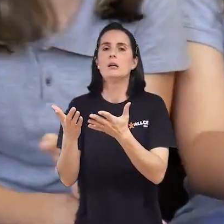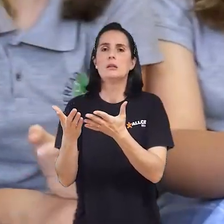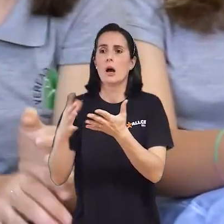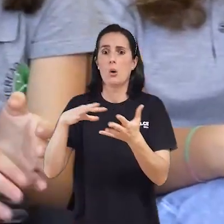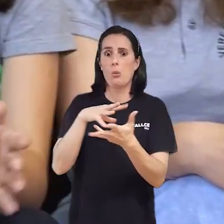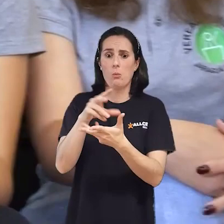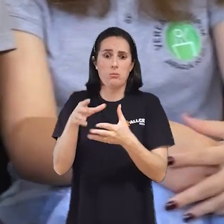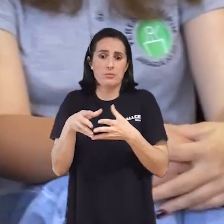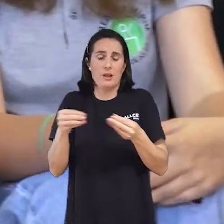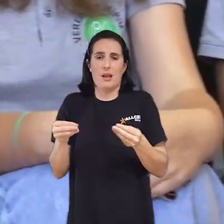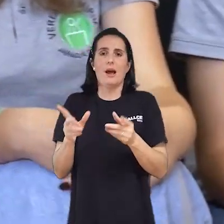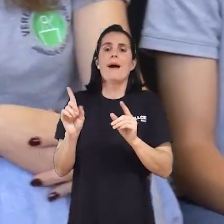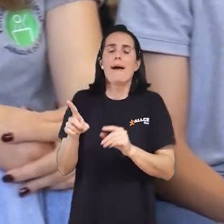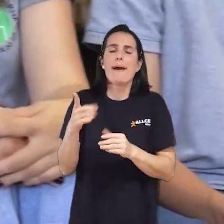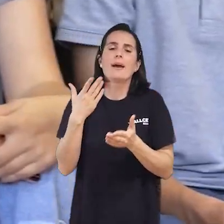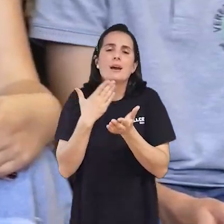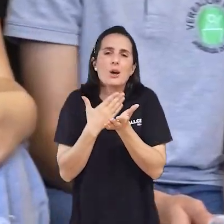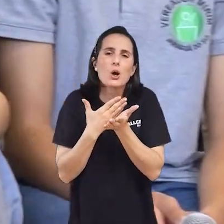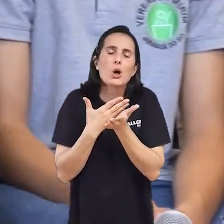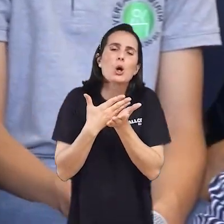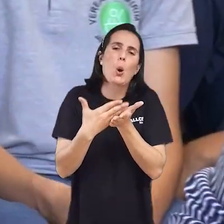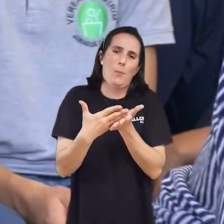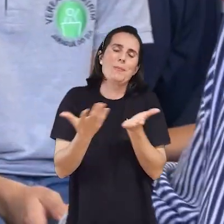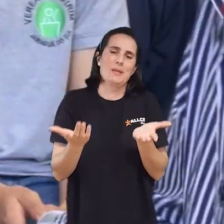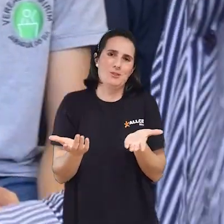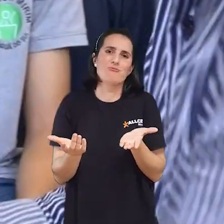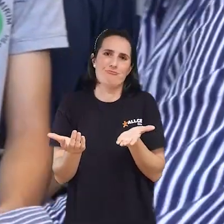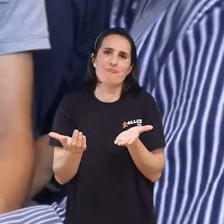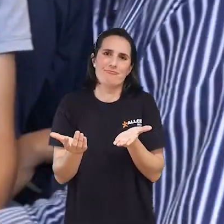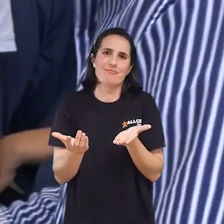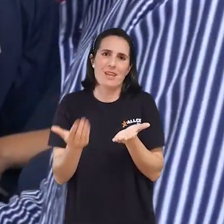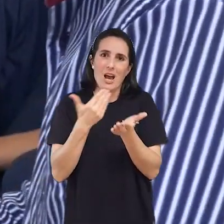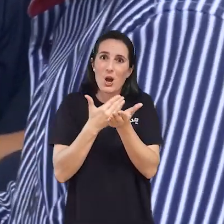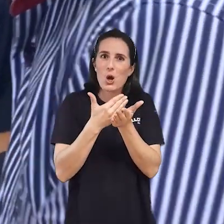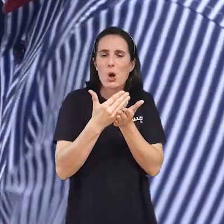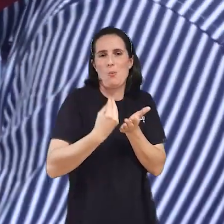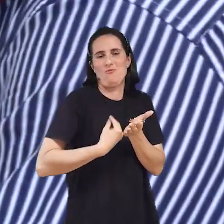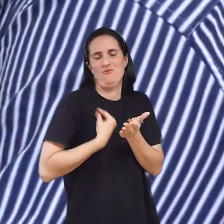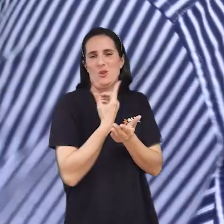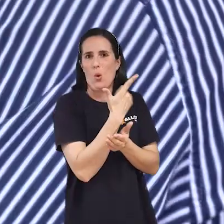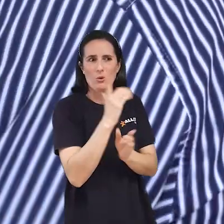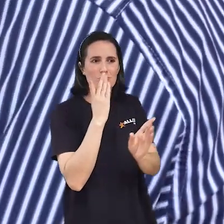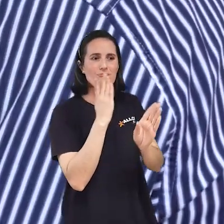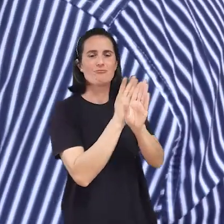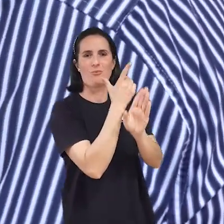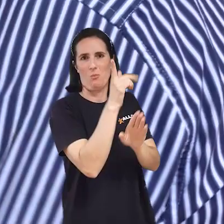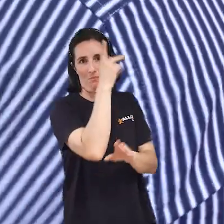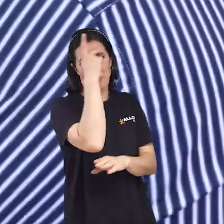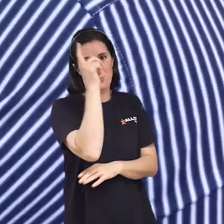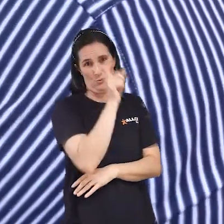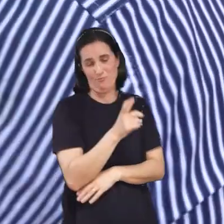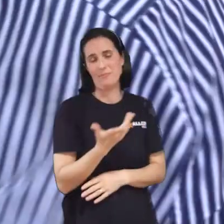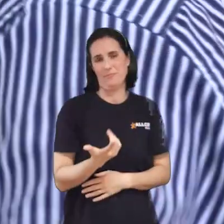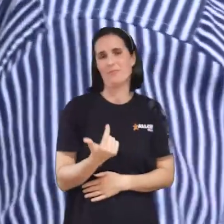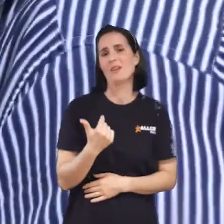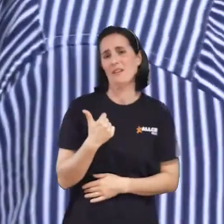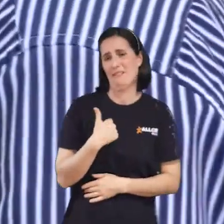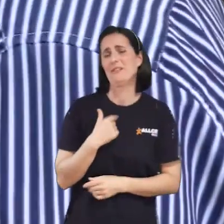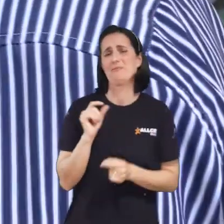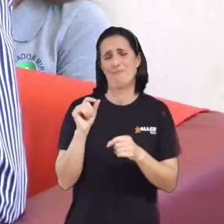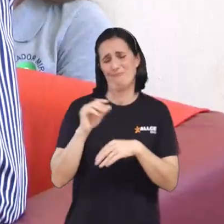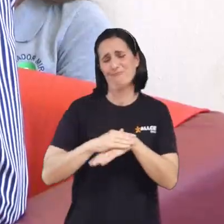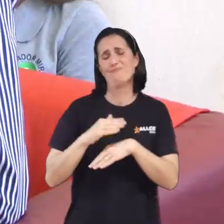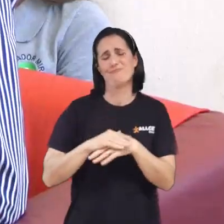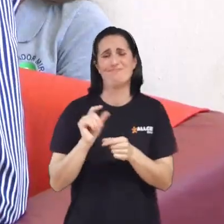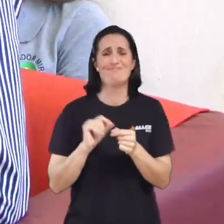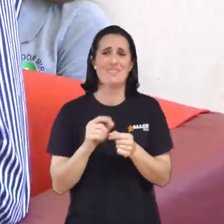assim, naquela época foi uma lição, que mesmo quando a gente termina com alguma namoradinha ou algum namoradinho